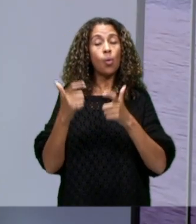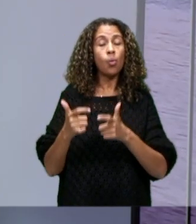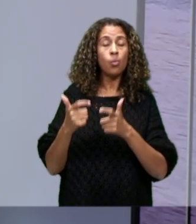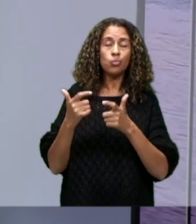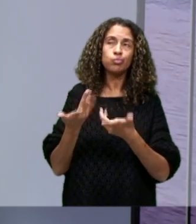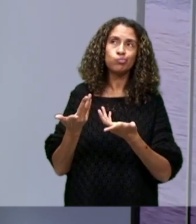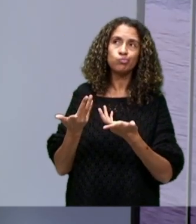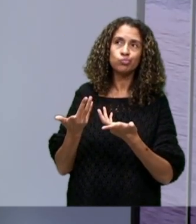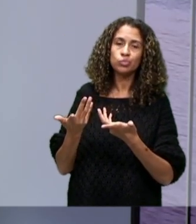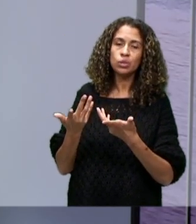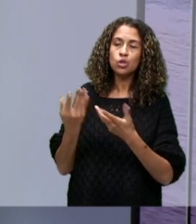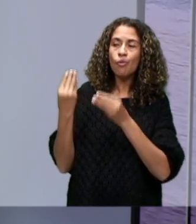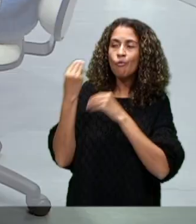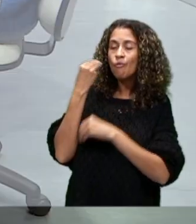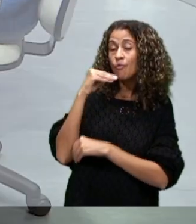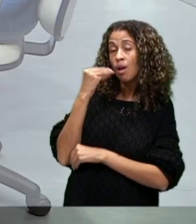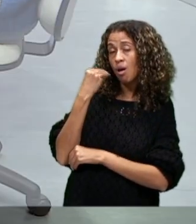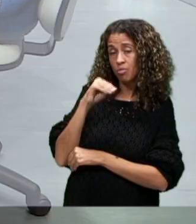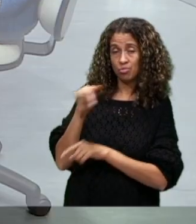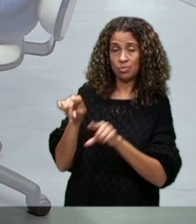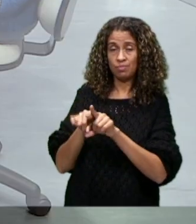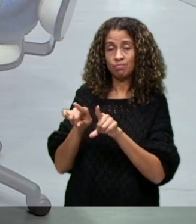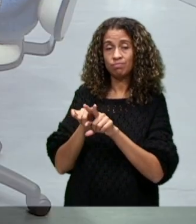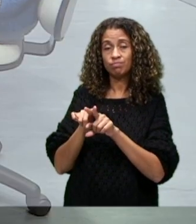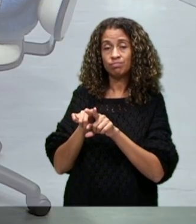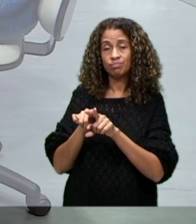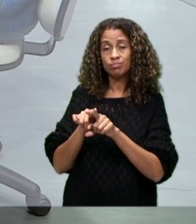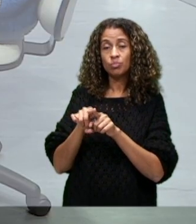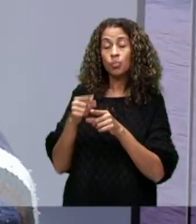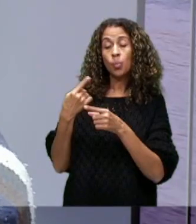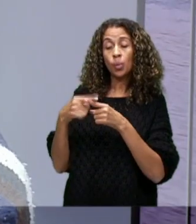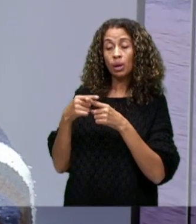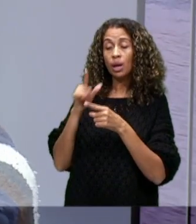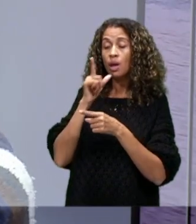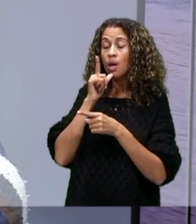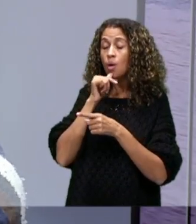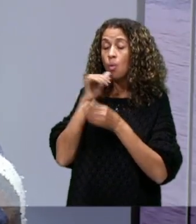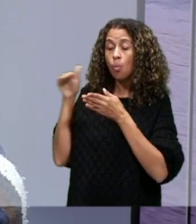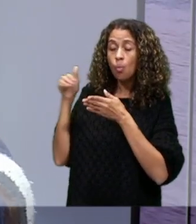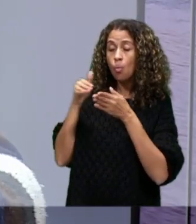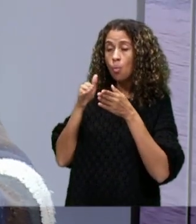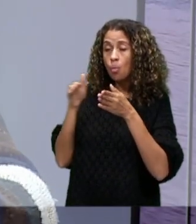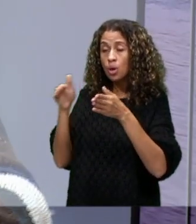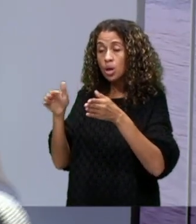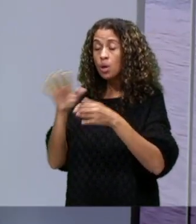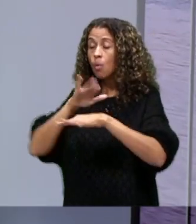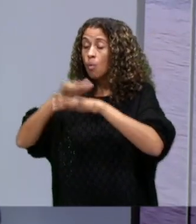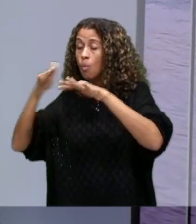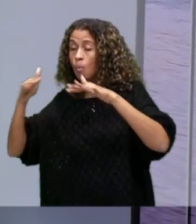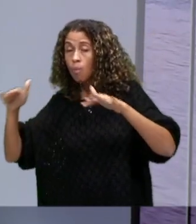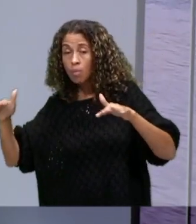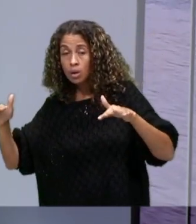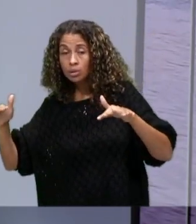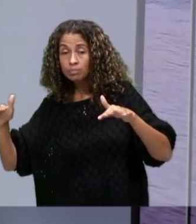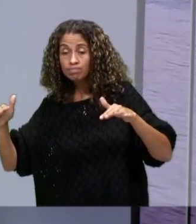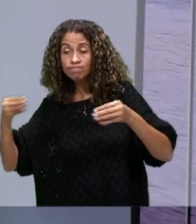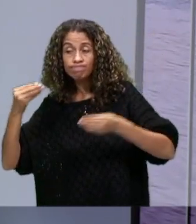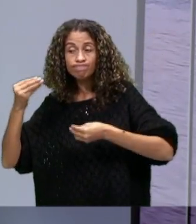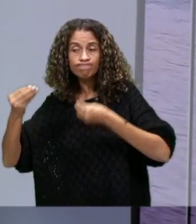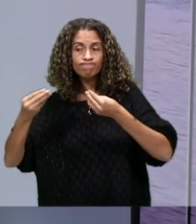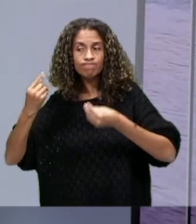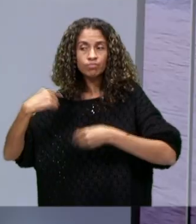de fragilidade, né? Numa foz de um rio gigantesco, com um oceano, e a gente tem aí